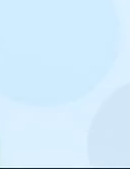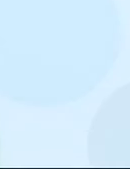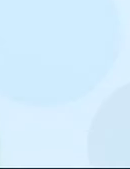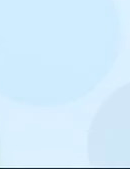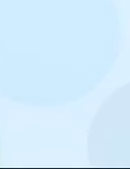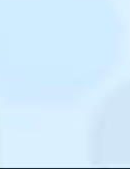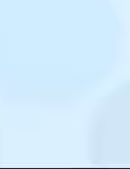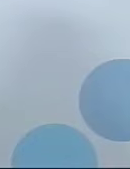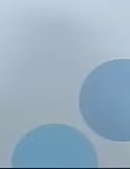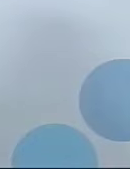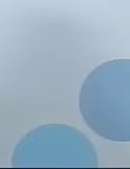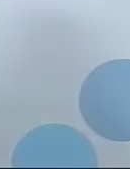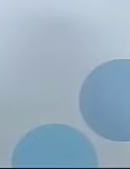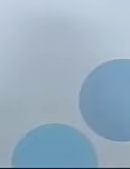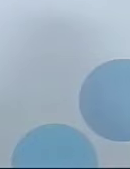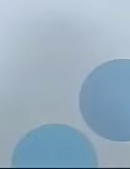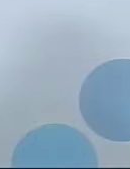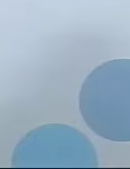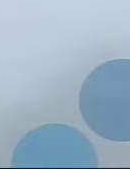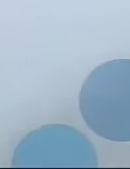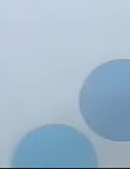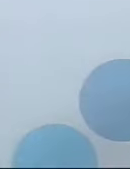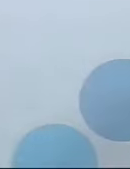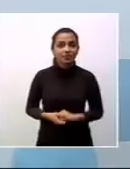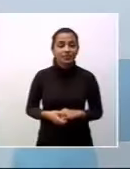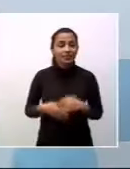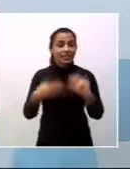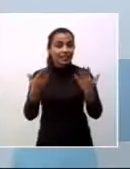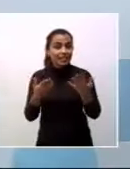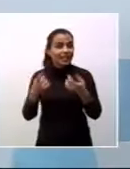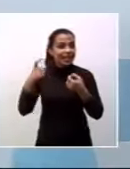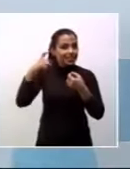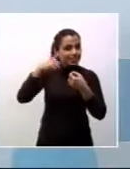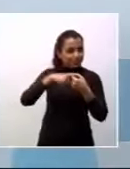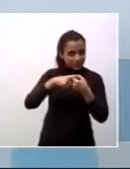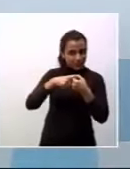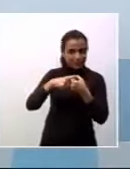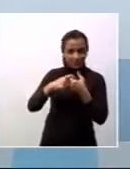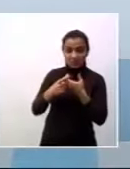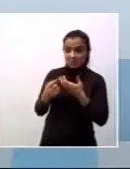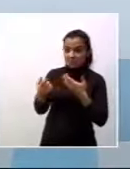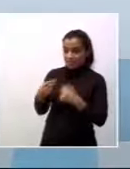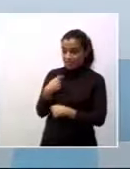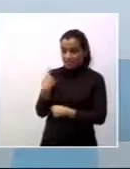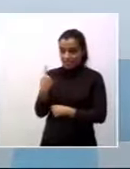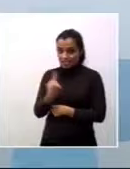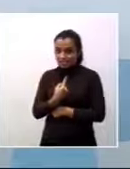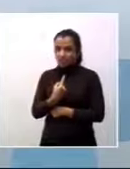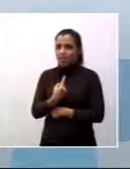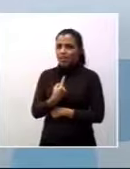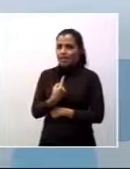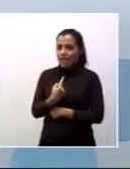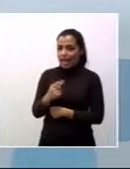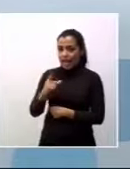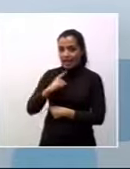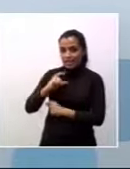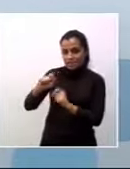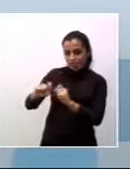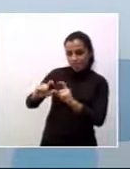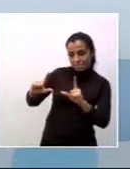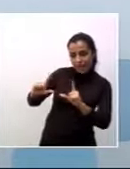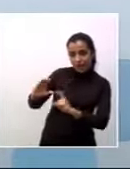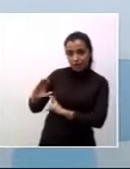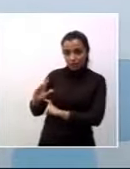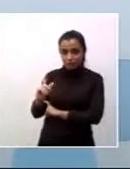bom então vamos lá voltando aqui a gente está aqui com o chat de vocês